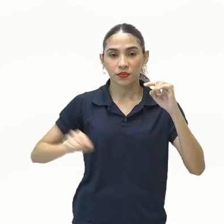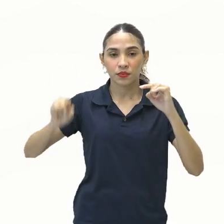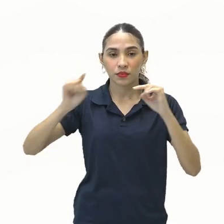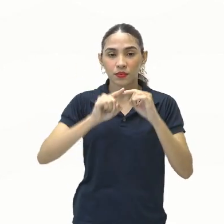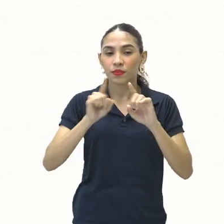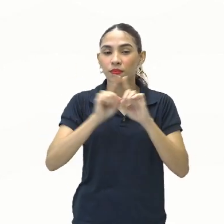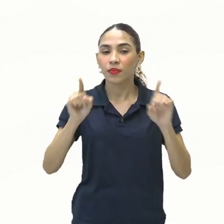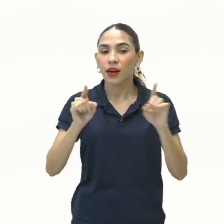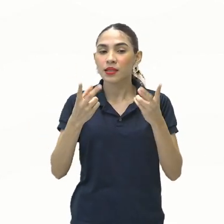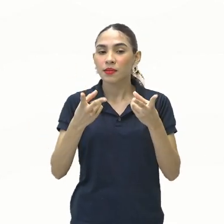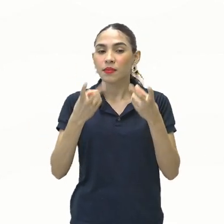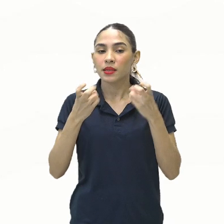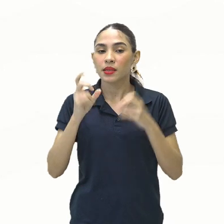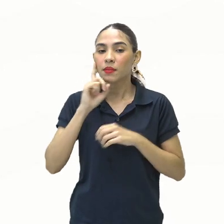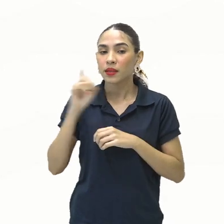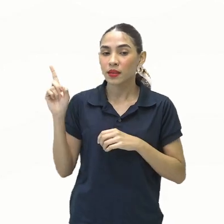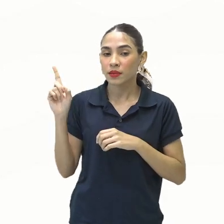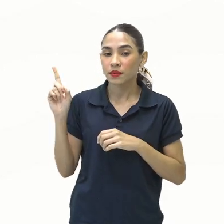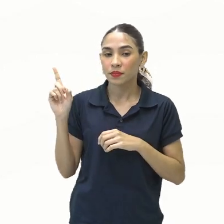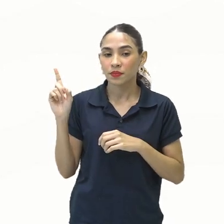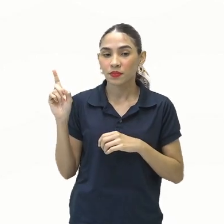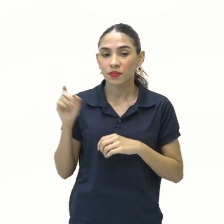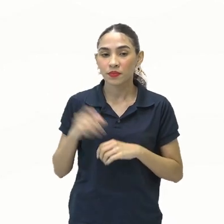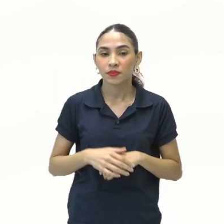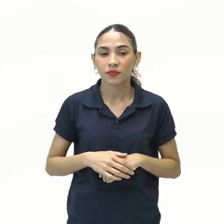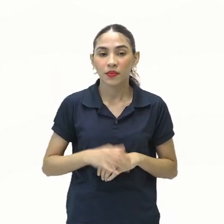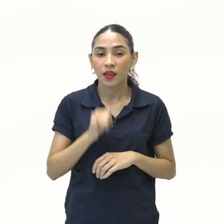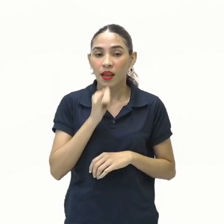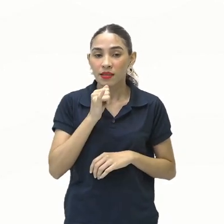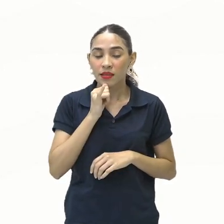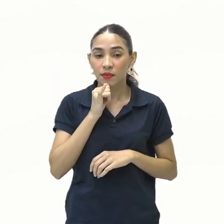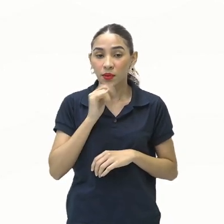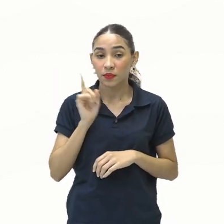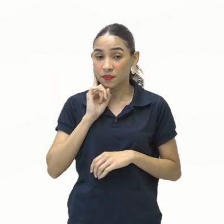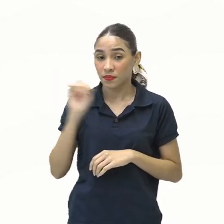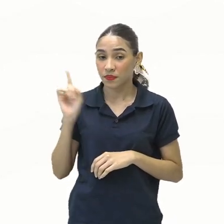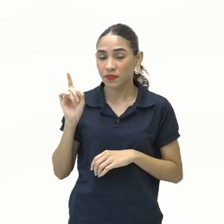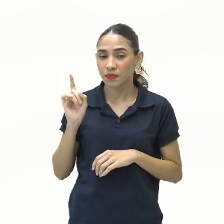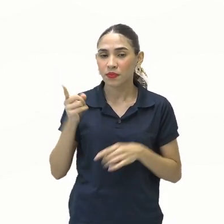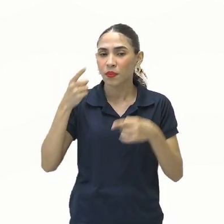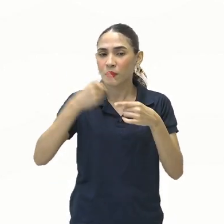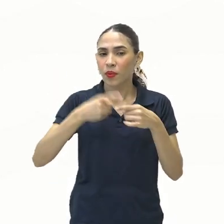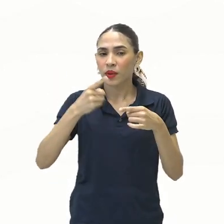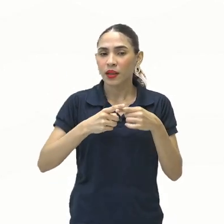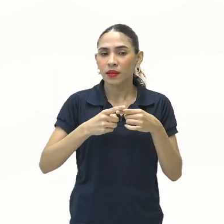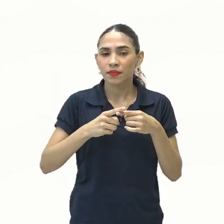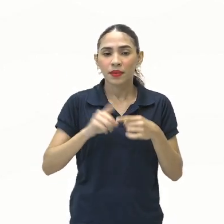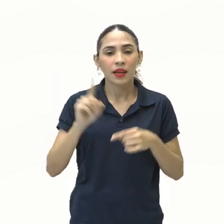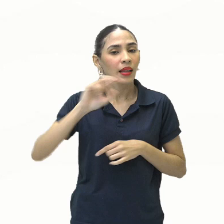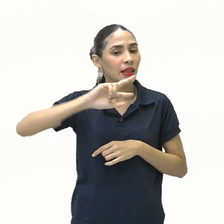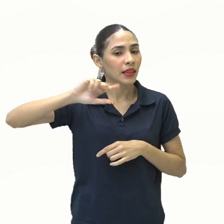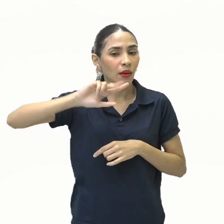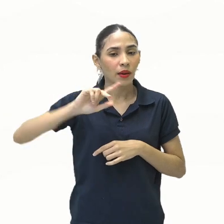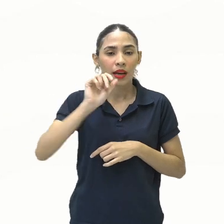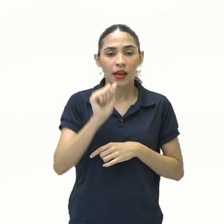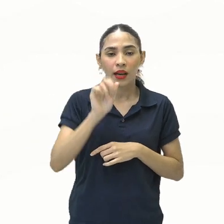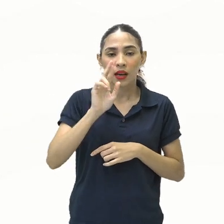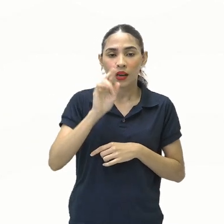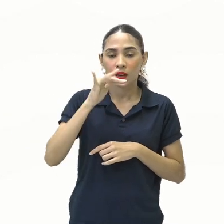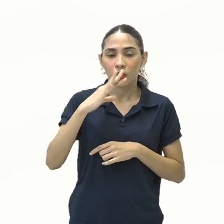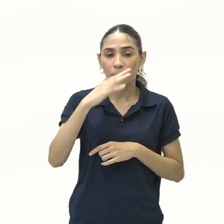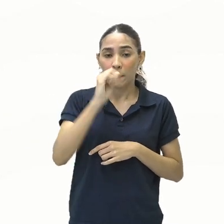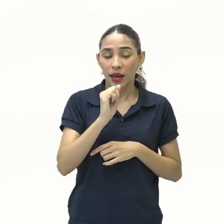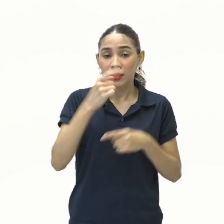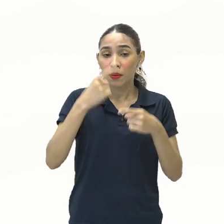observem aqui essa cadeia que eu tenho aqui, ó. Professora, por que ela não é aromática? Porque ela